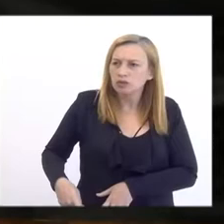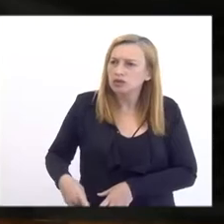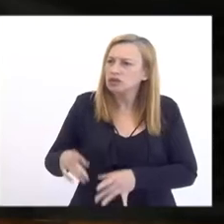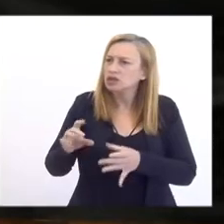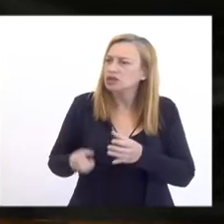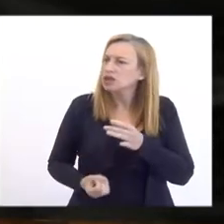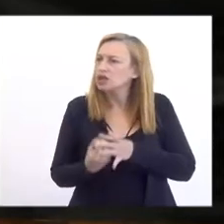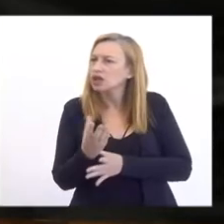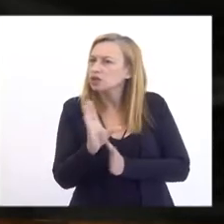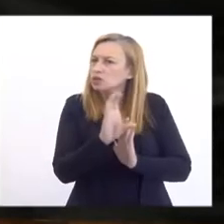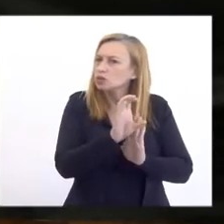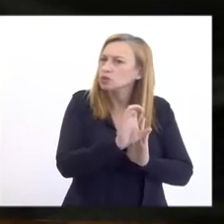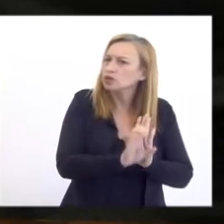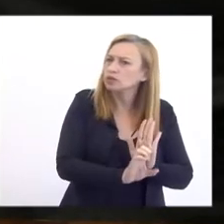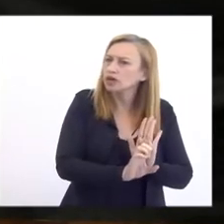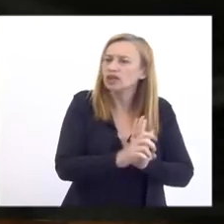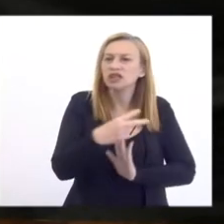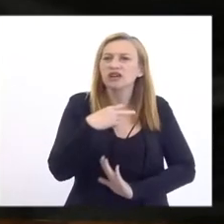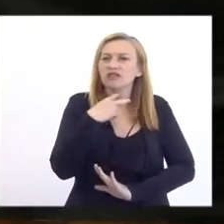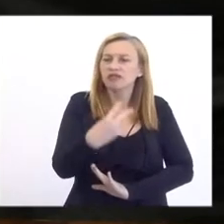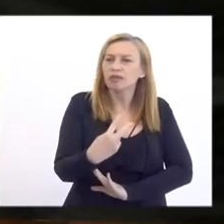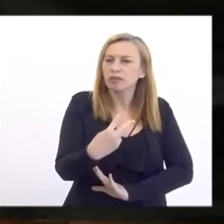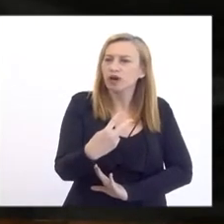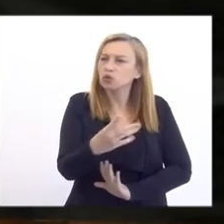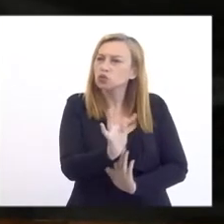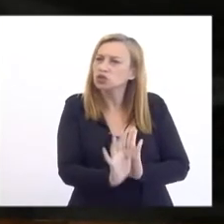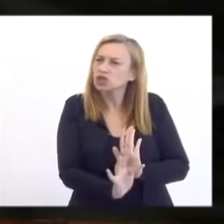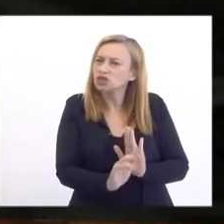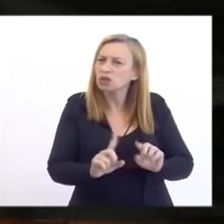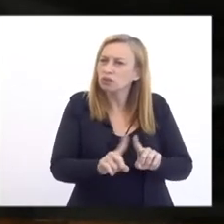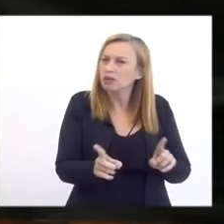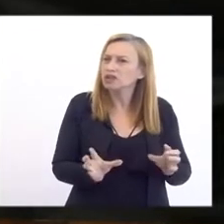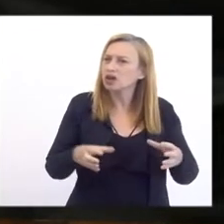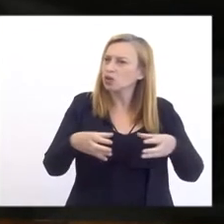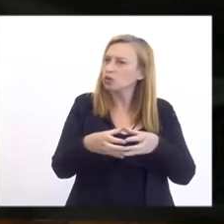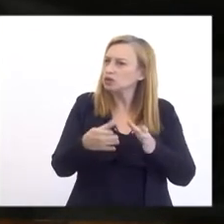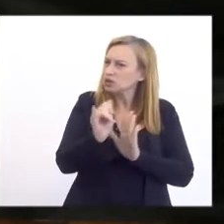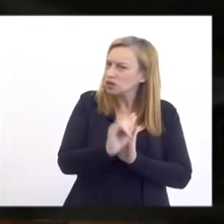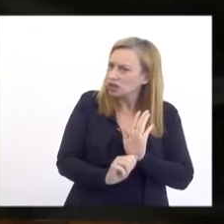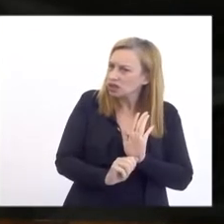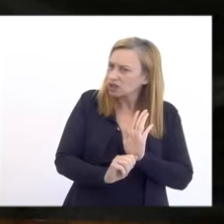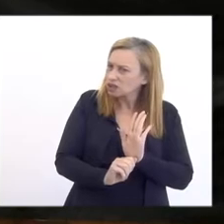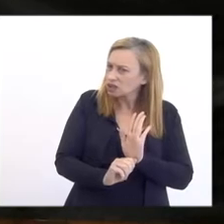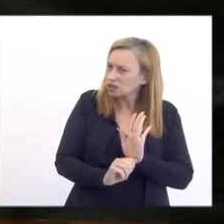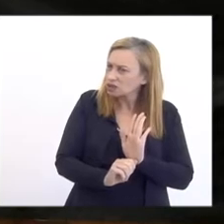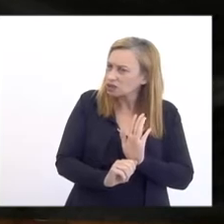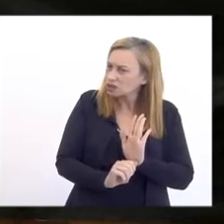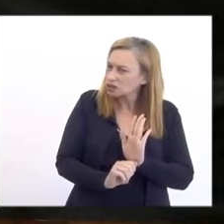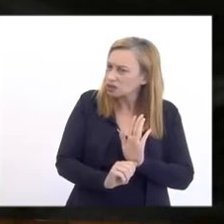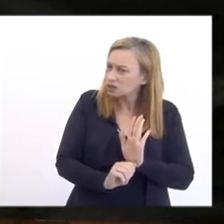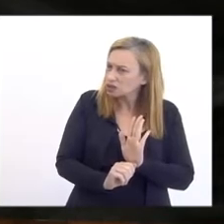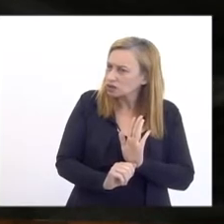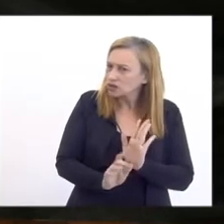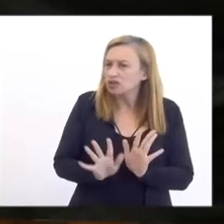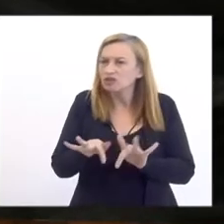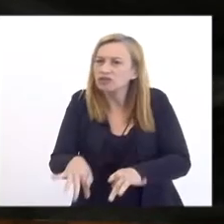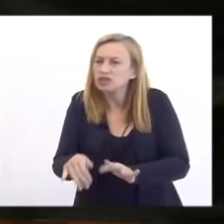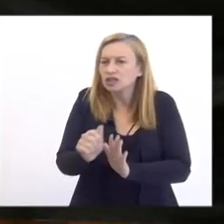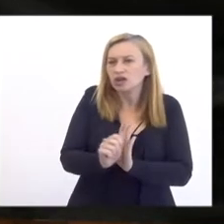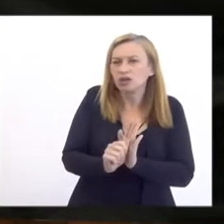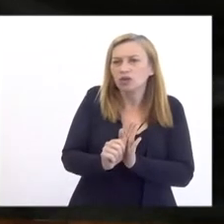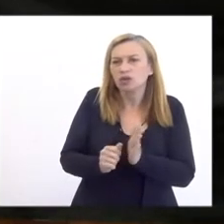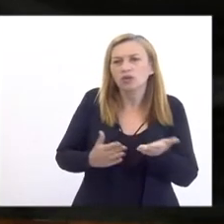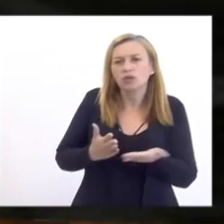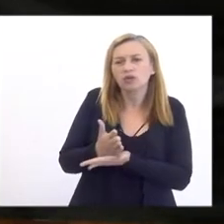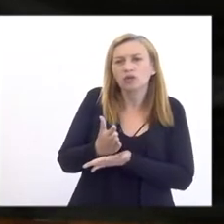emenda verbal no texto. Mas é a comissão de redação que estabelece a redação final com a emenda